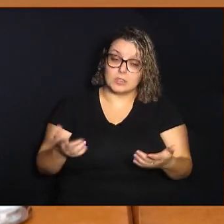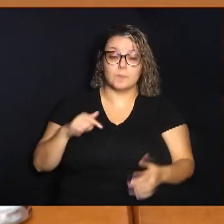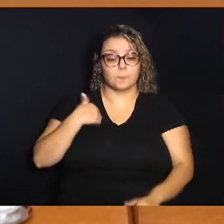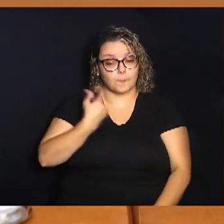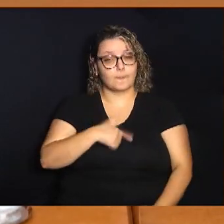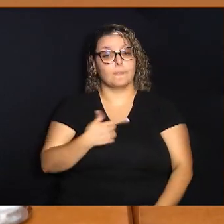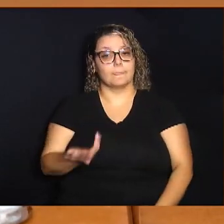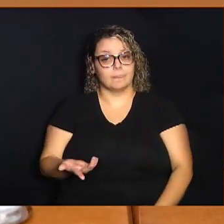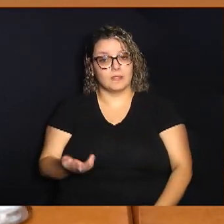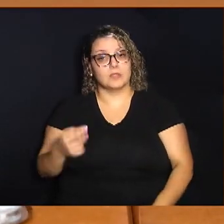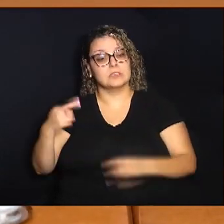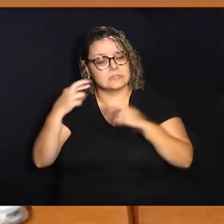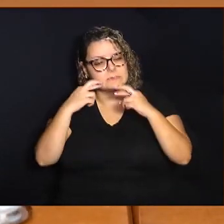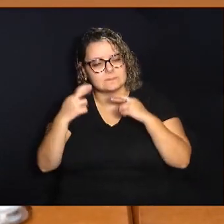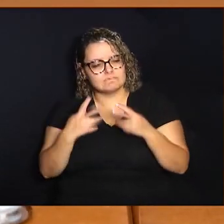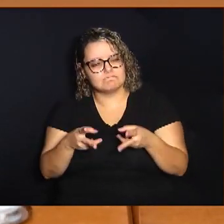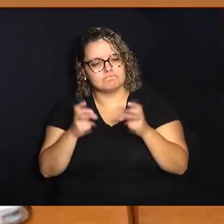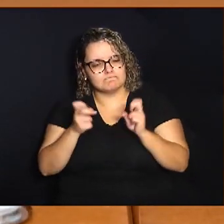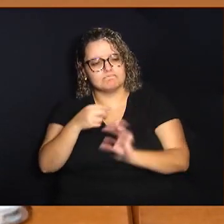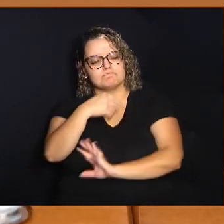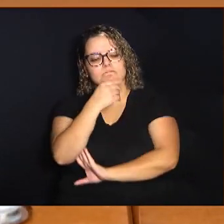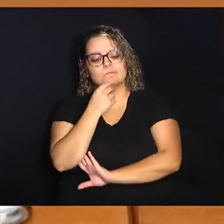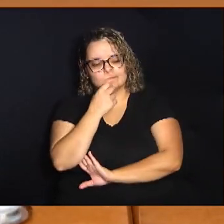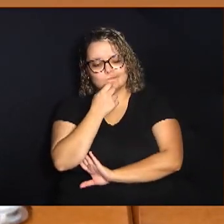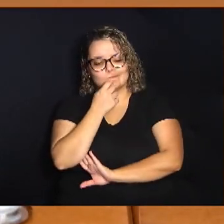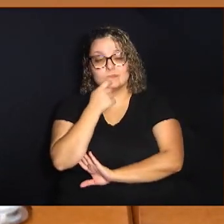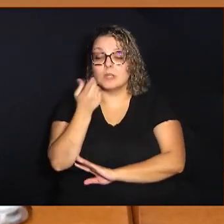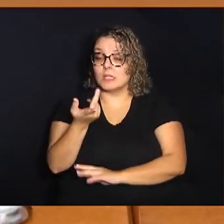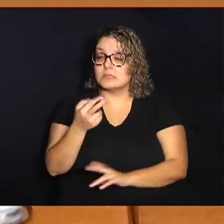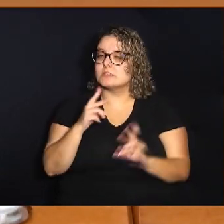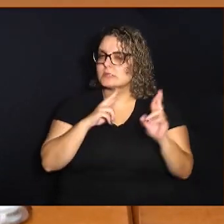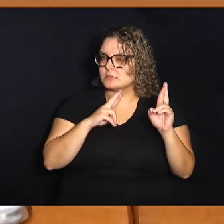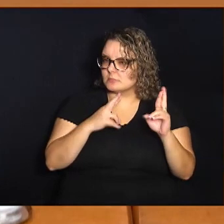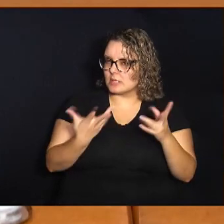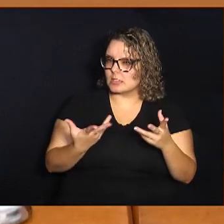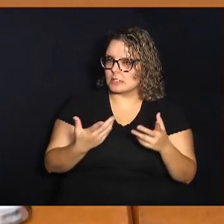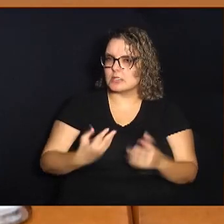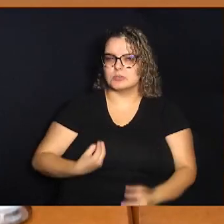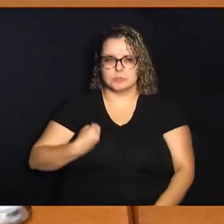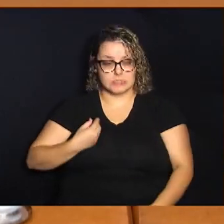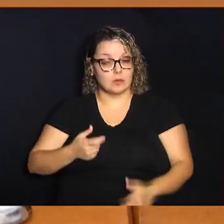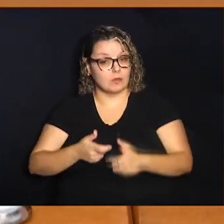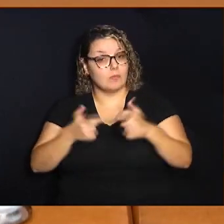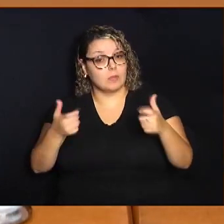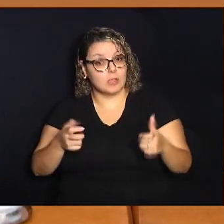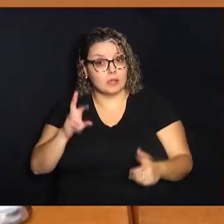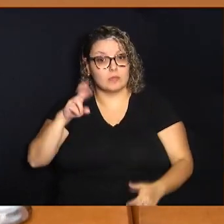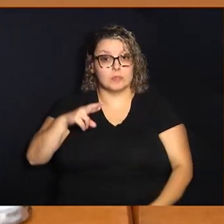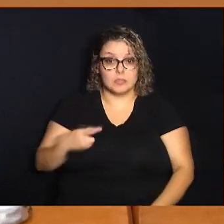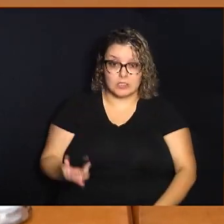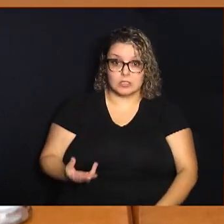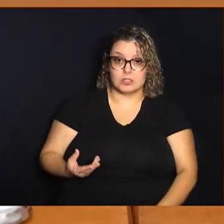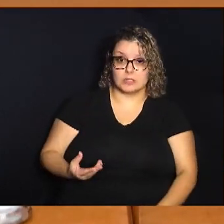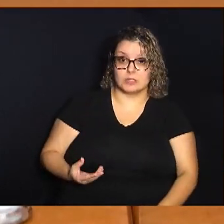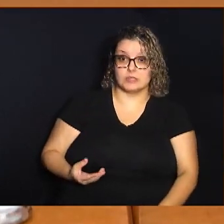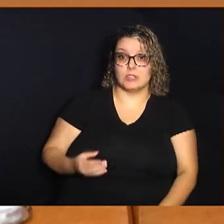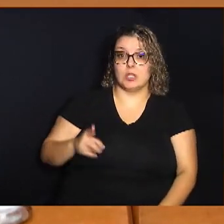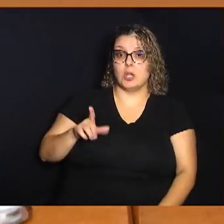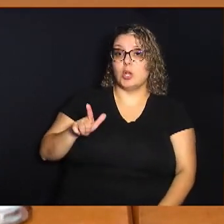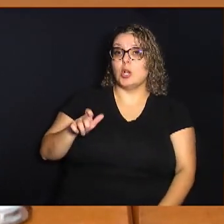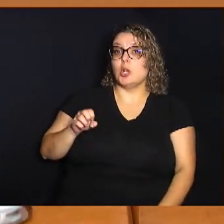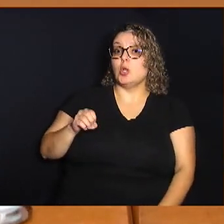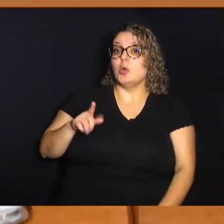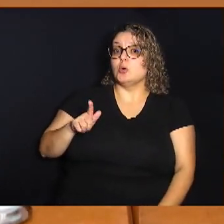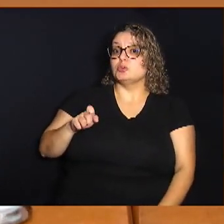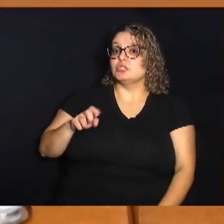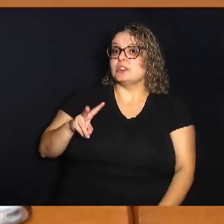nós estamos verificando que essa expectativa de vida aumenta por conta da longevidade e idade,